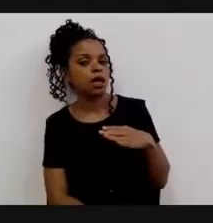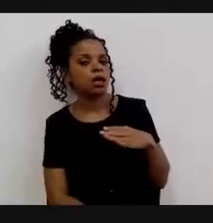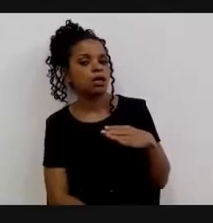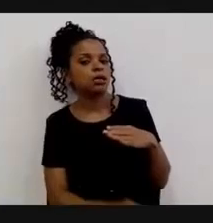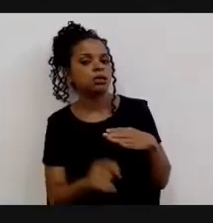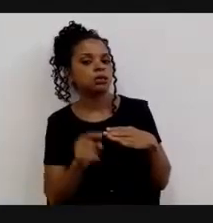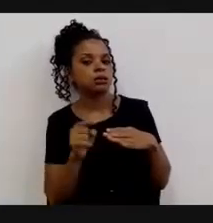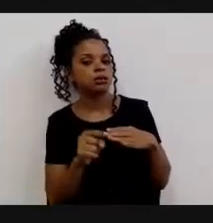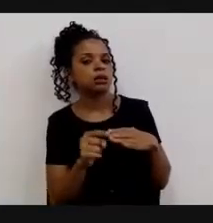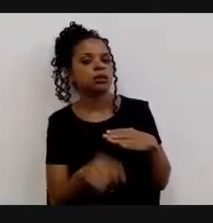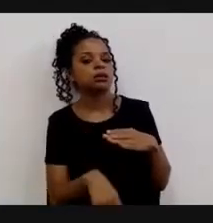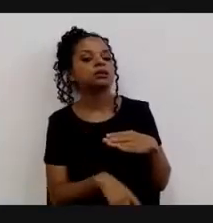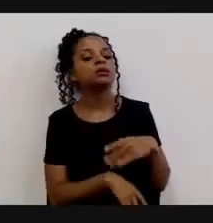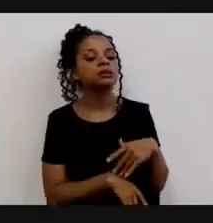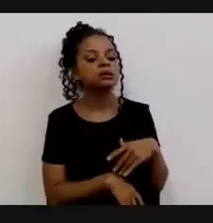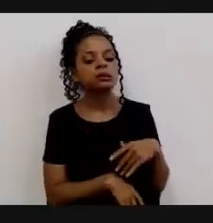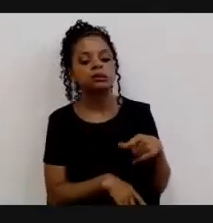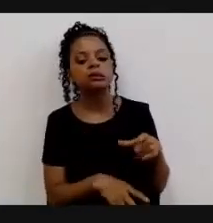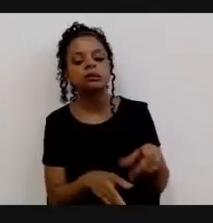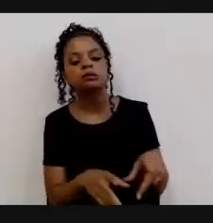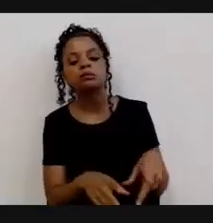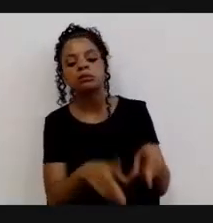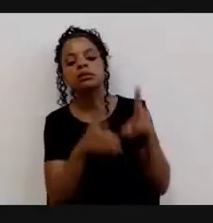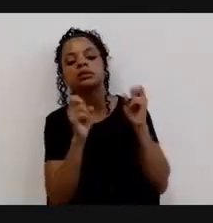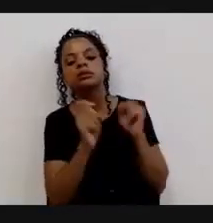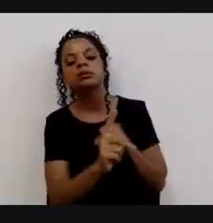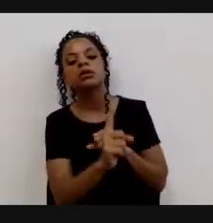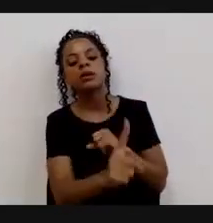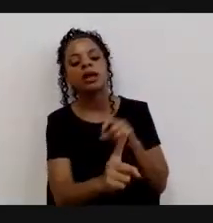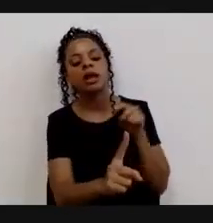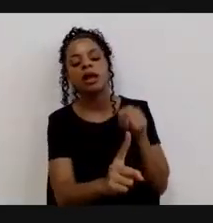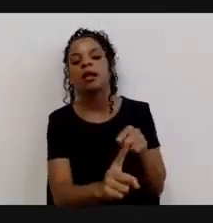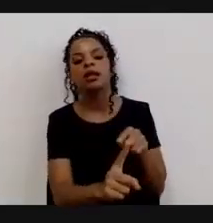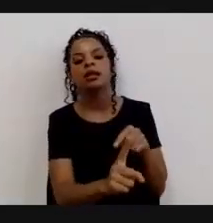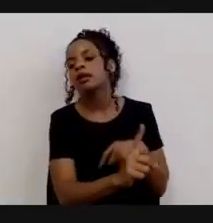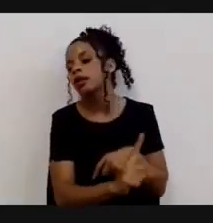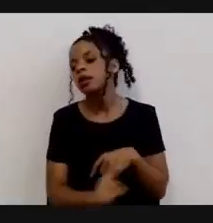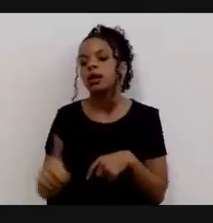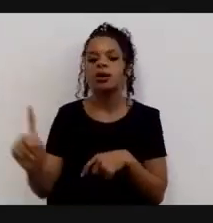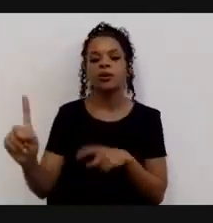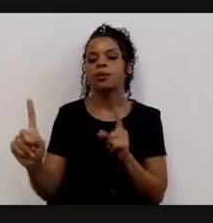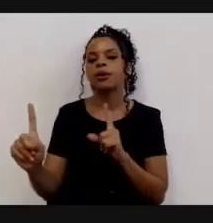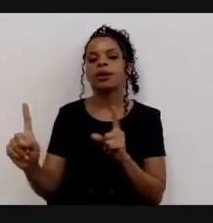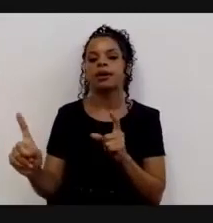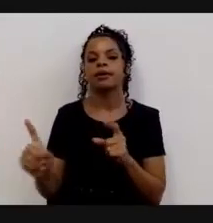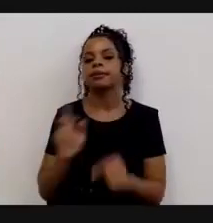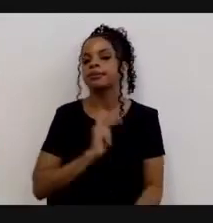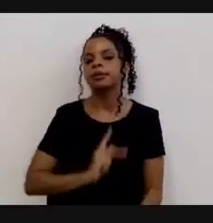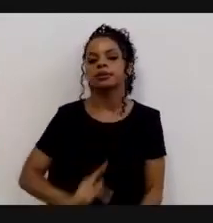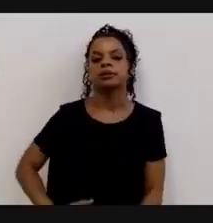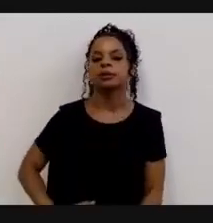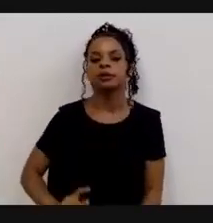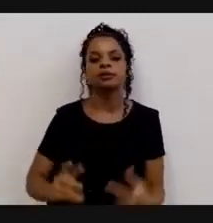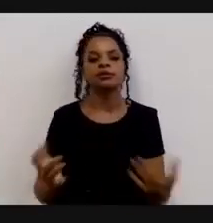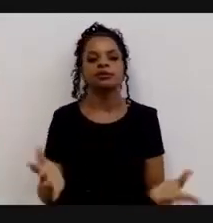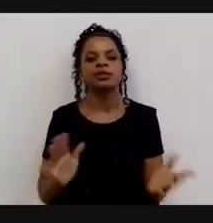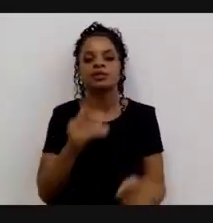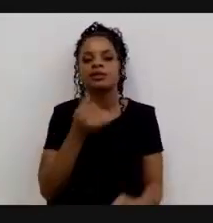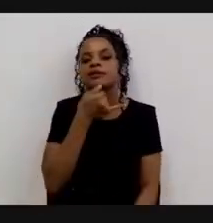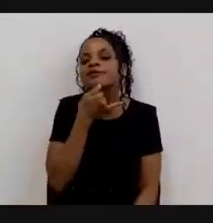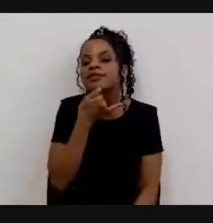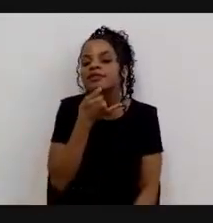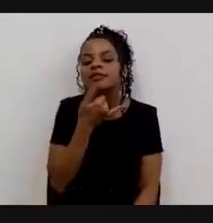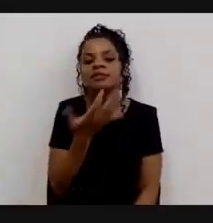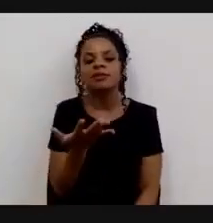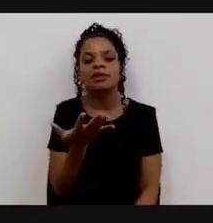na cidade, ele não chegava a presidente. É assim, mas infelizmente o olhar não está nas cidades. Quando a gente vai ouvir